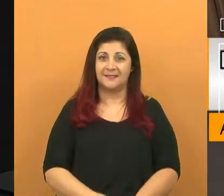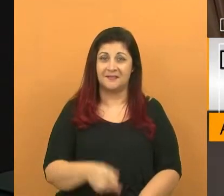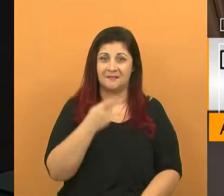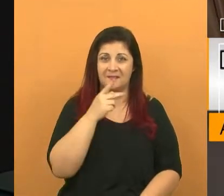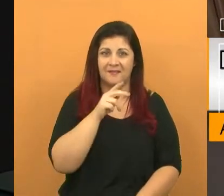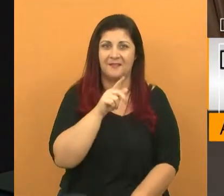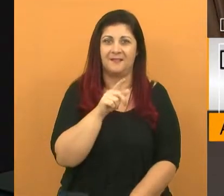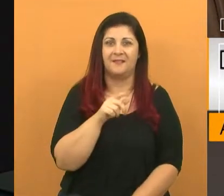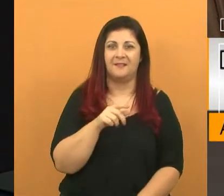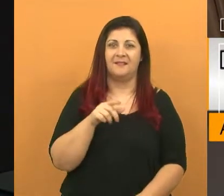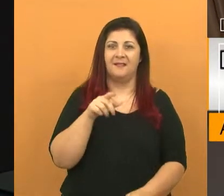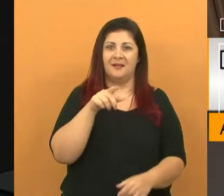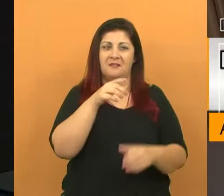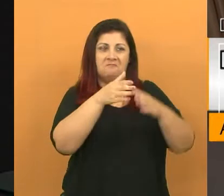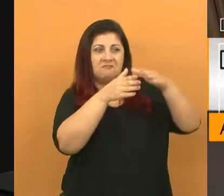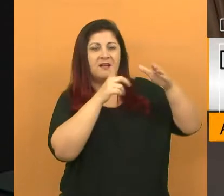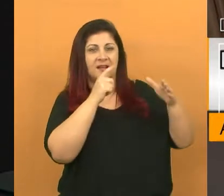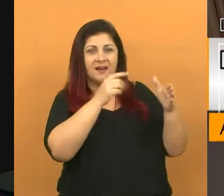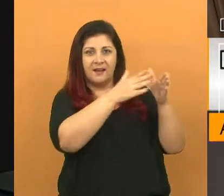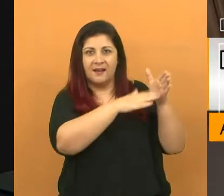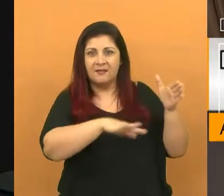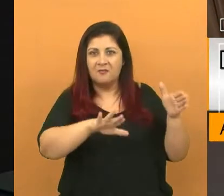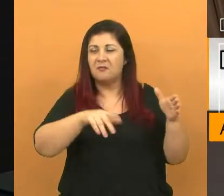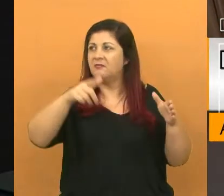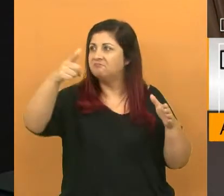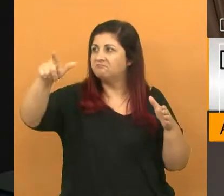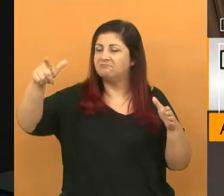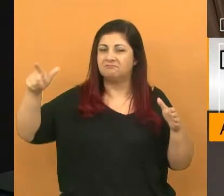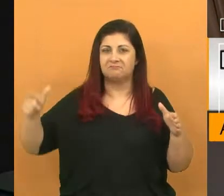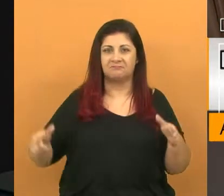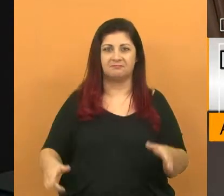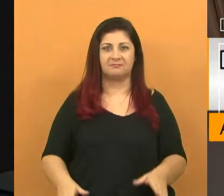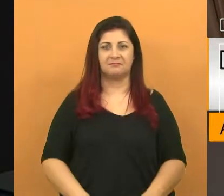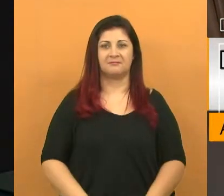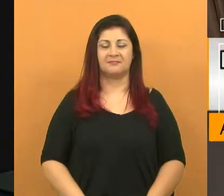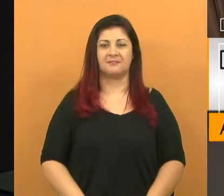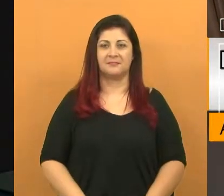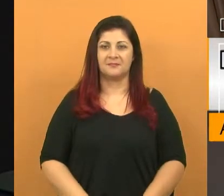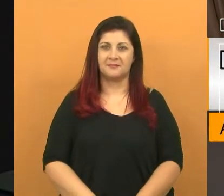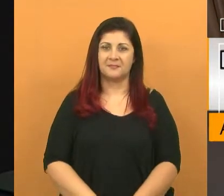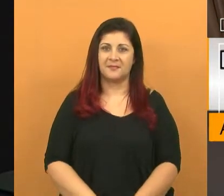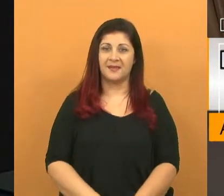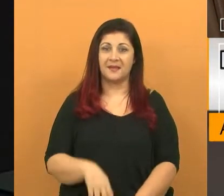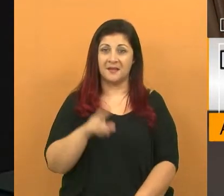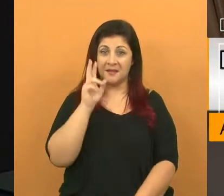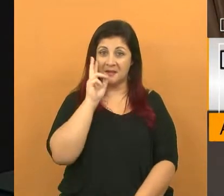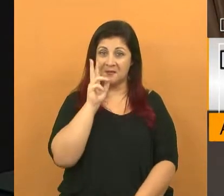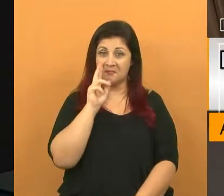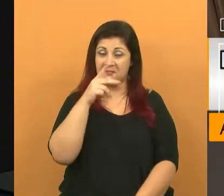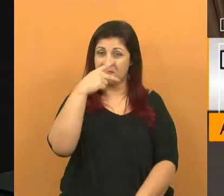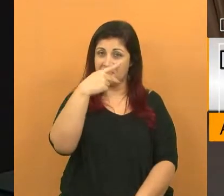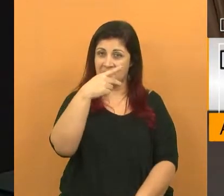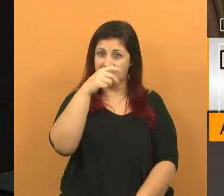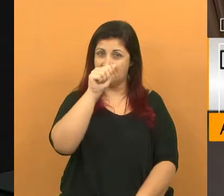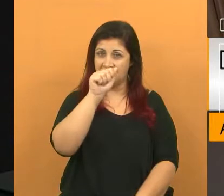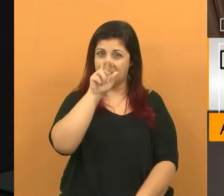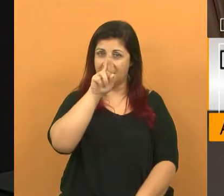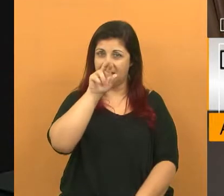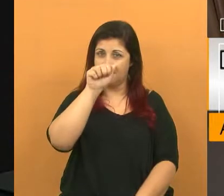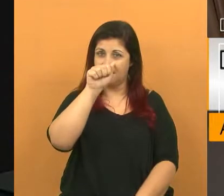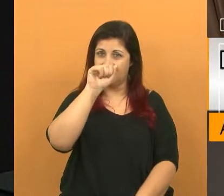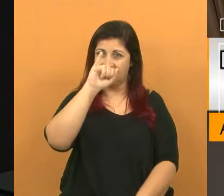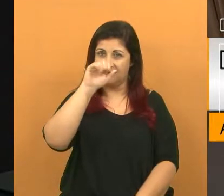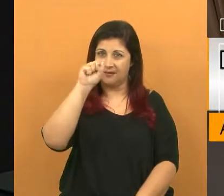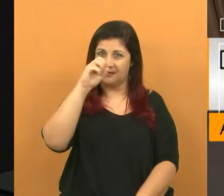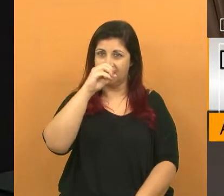gordo califórnia godô do porto velho ele lembrou da lagoa do paraíso da globo para isso é que